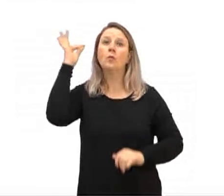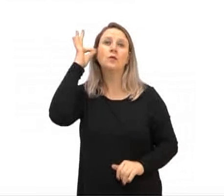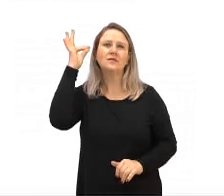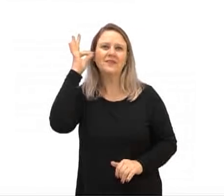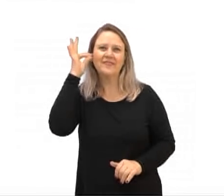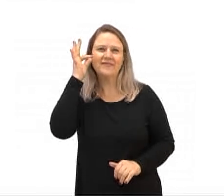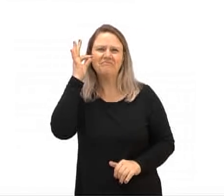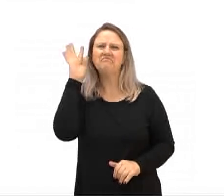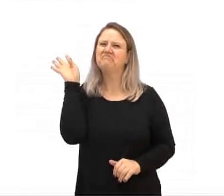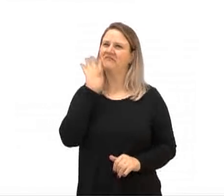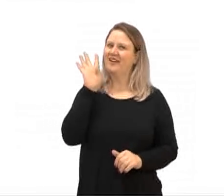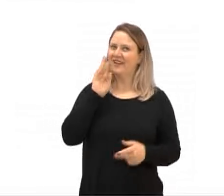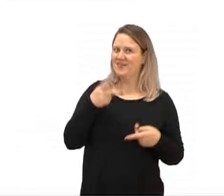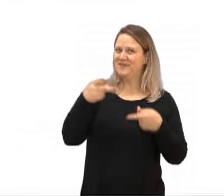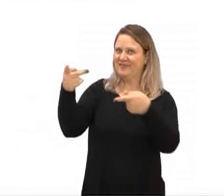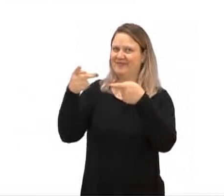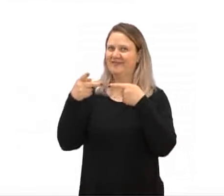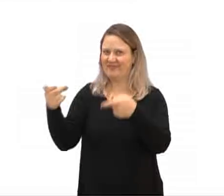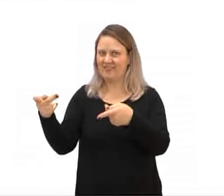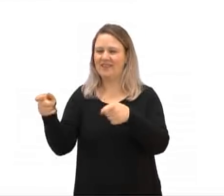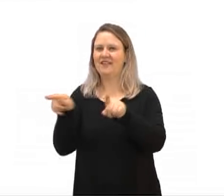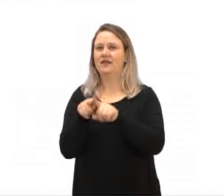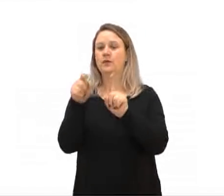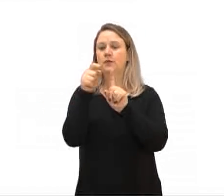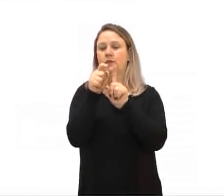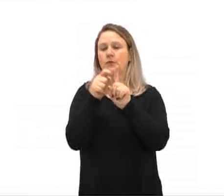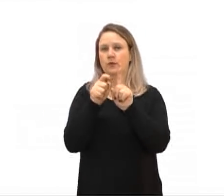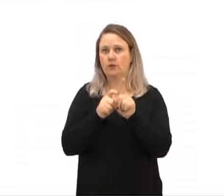para ir visitar. O tipo de